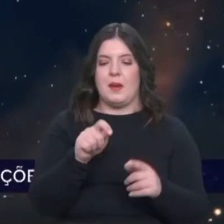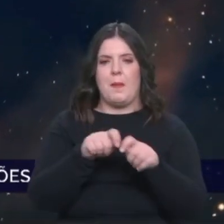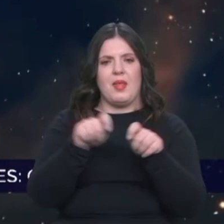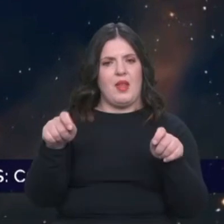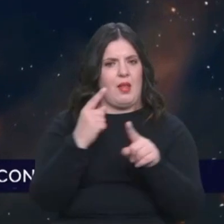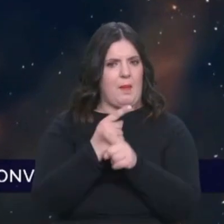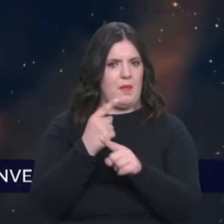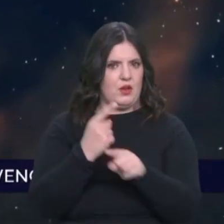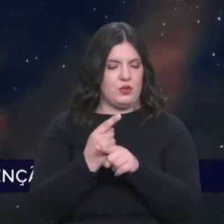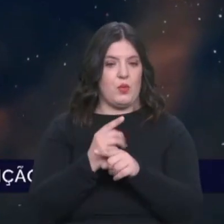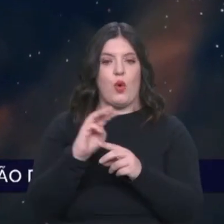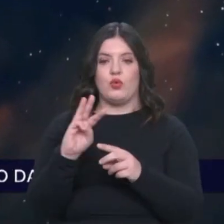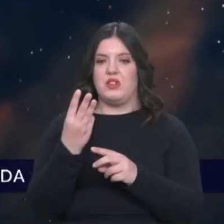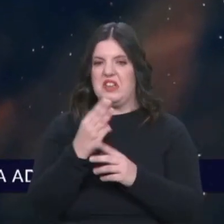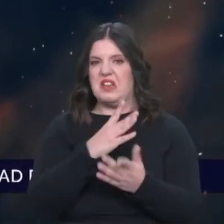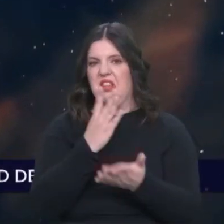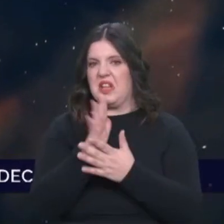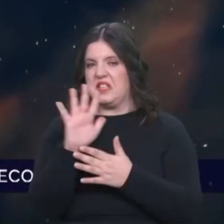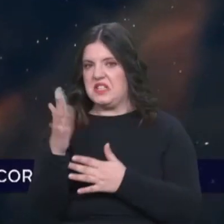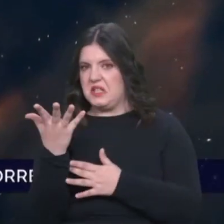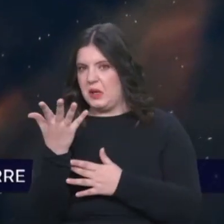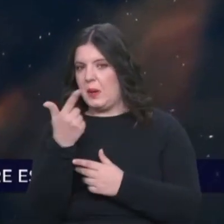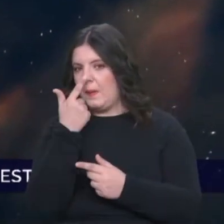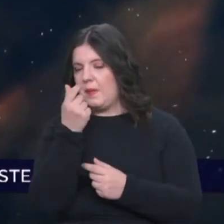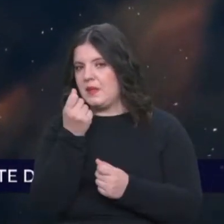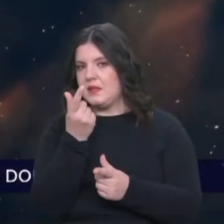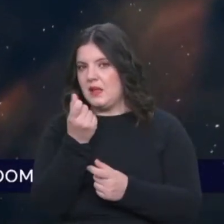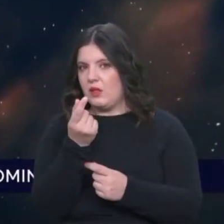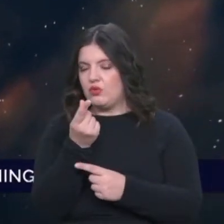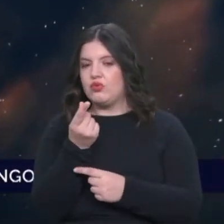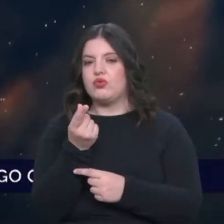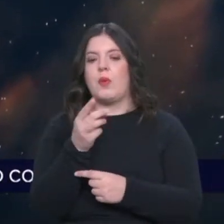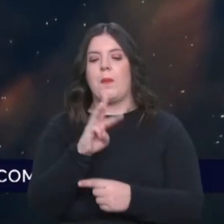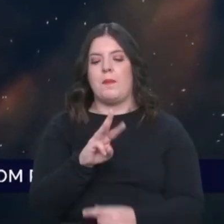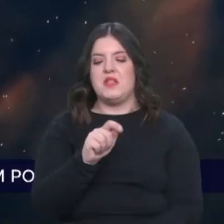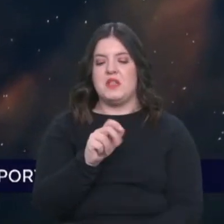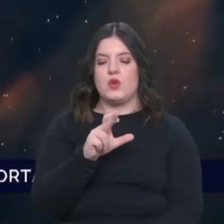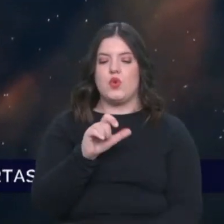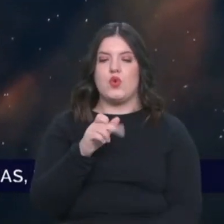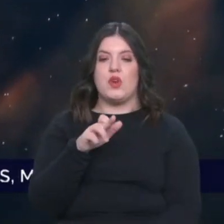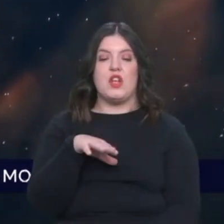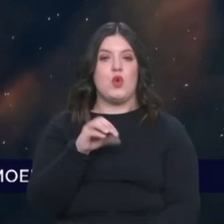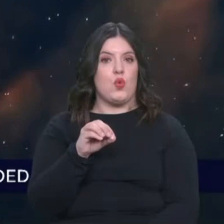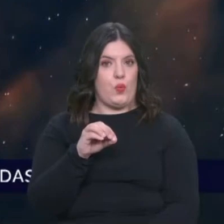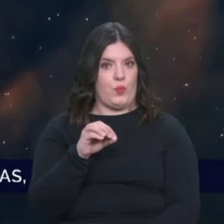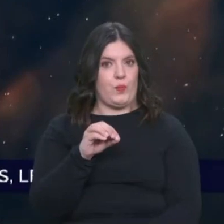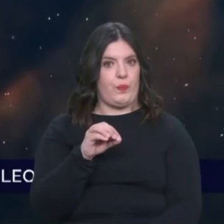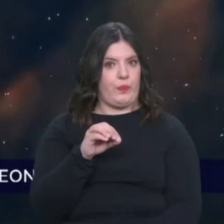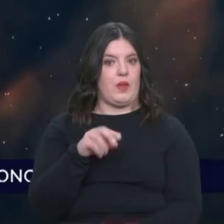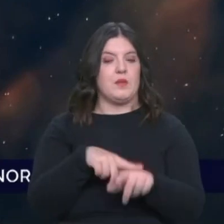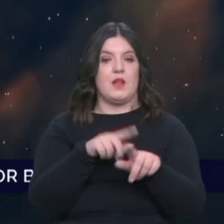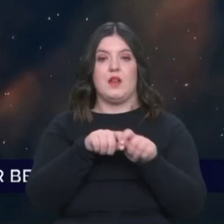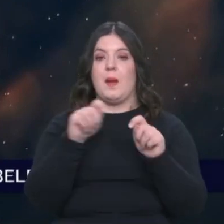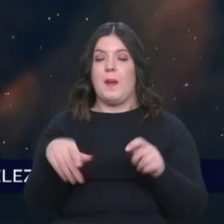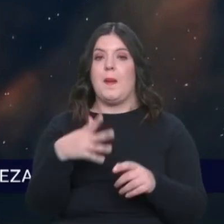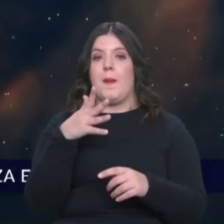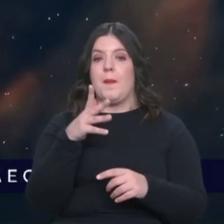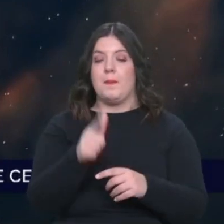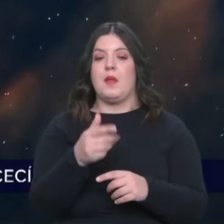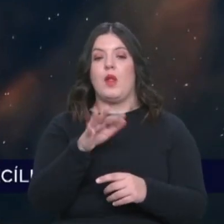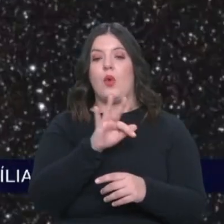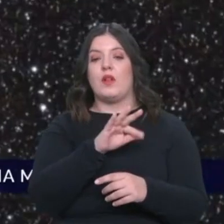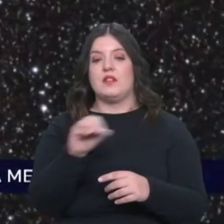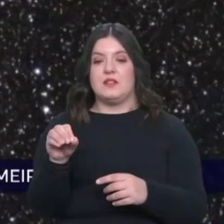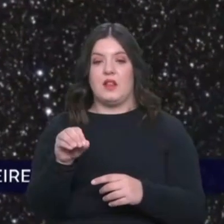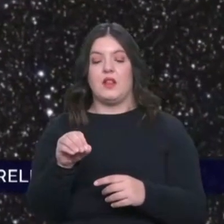ou 3 a 5 semelhantes a Mercúrio. Estamos a falar de uma distância de 1.400 unidades astronómicas, ou